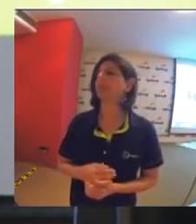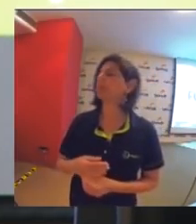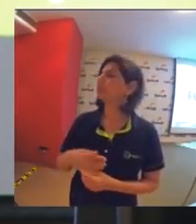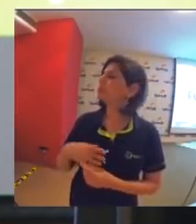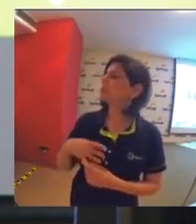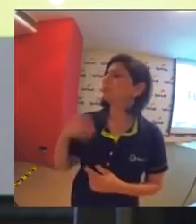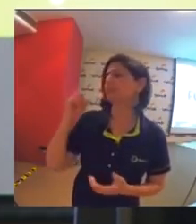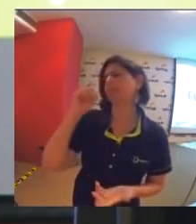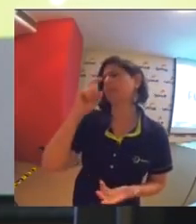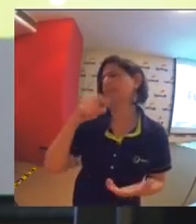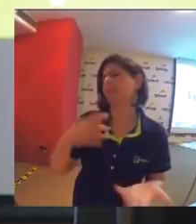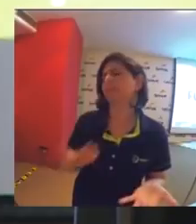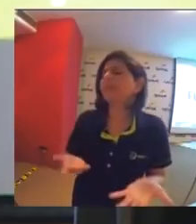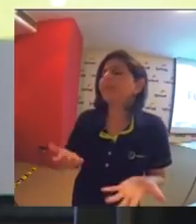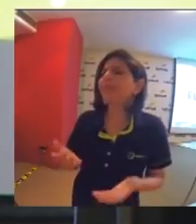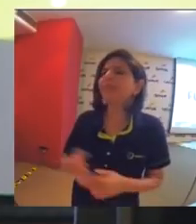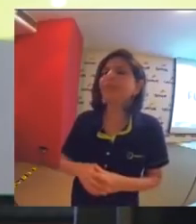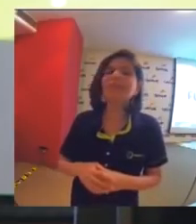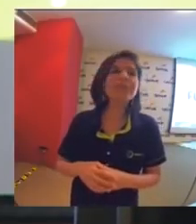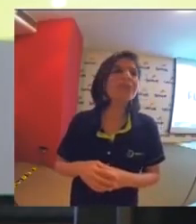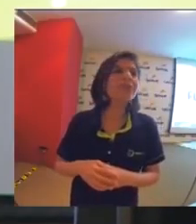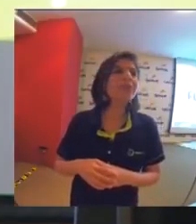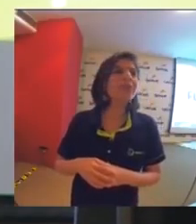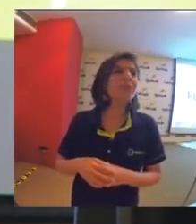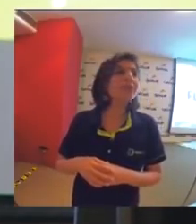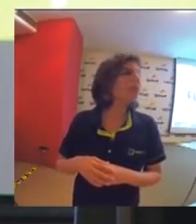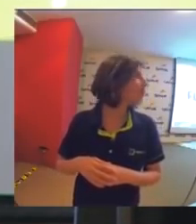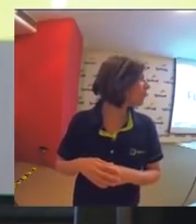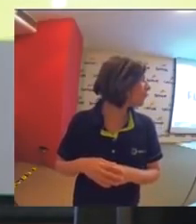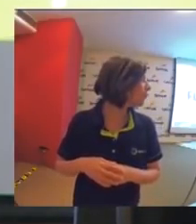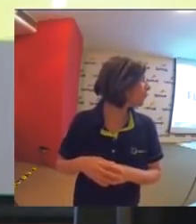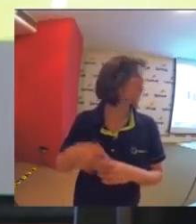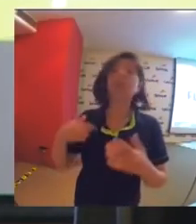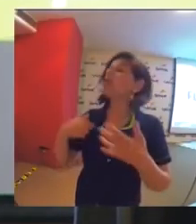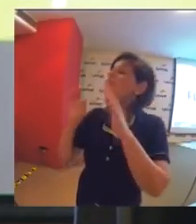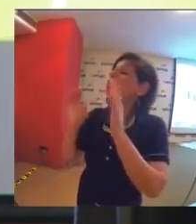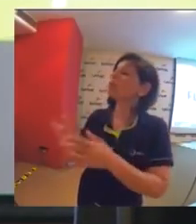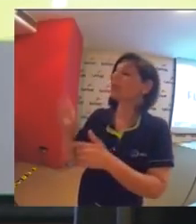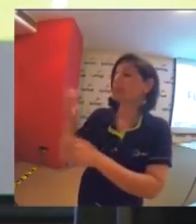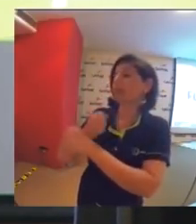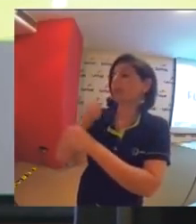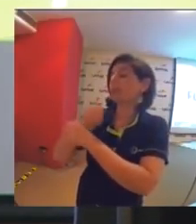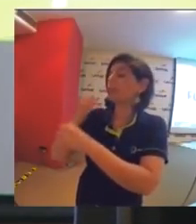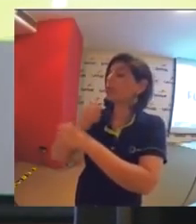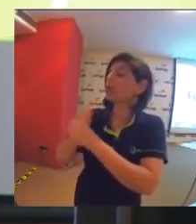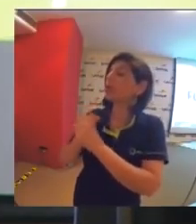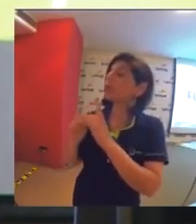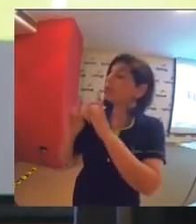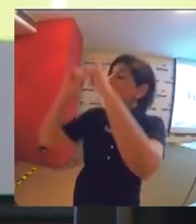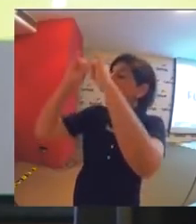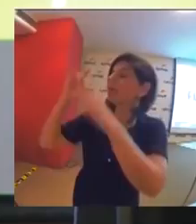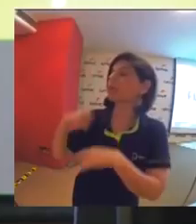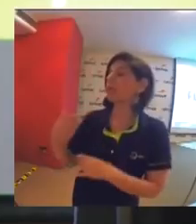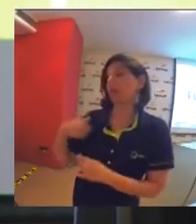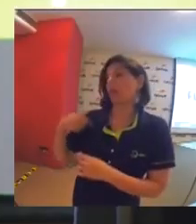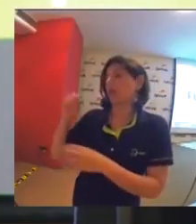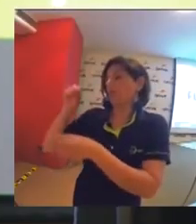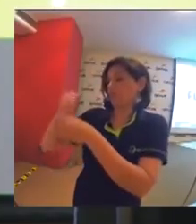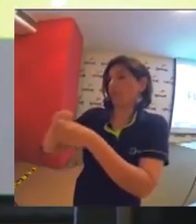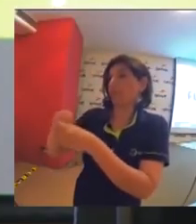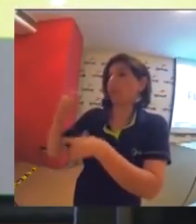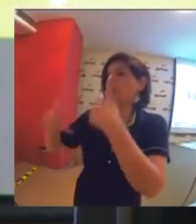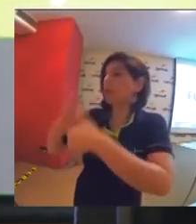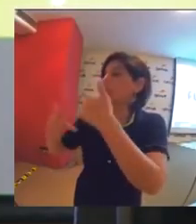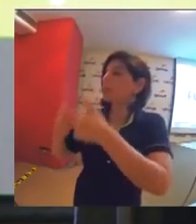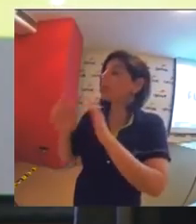num condomínio e fiz um viveiro para pássaros. E eu disse, um viveiro? Sim, olha, é uma coisa assim